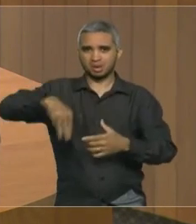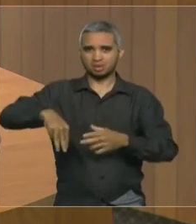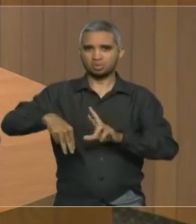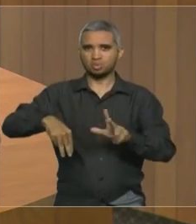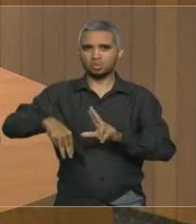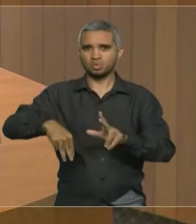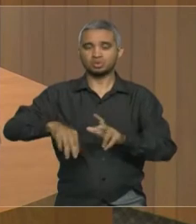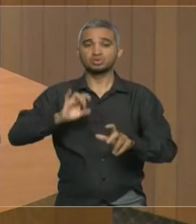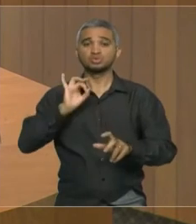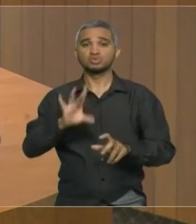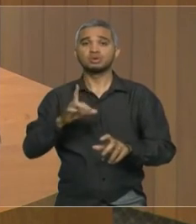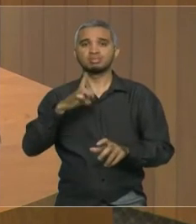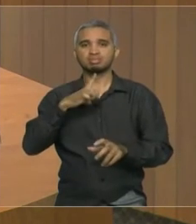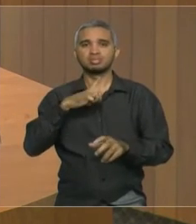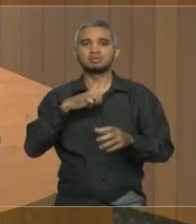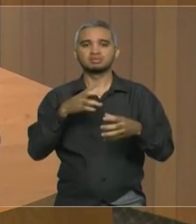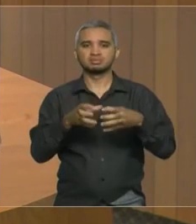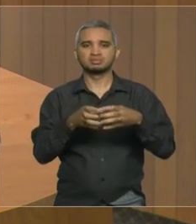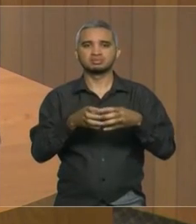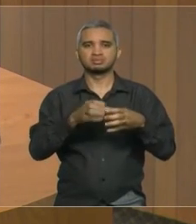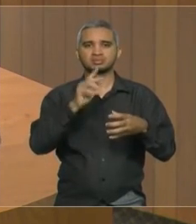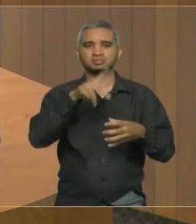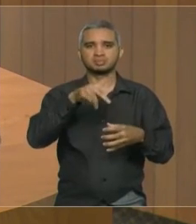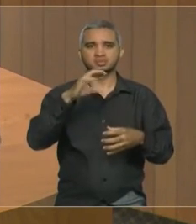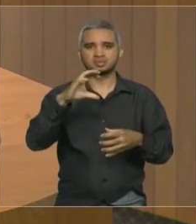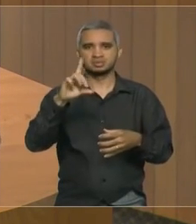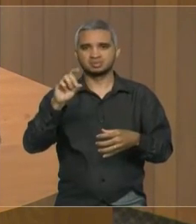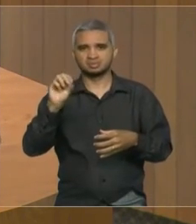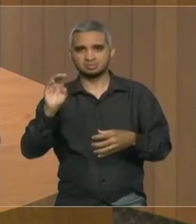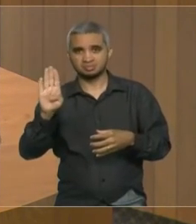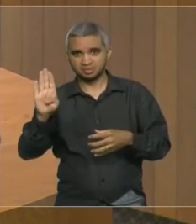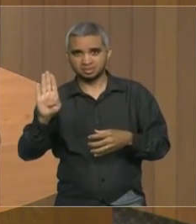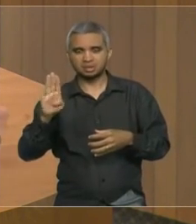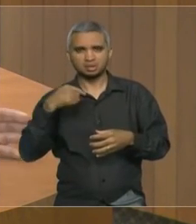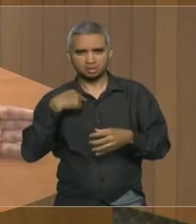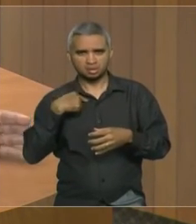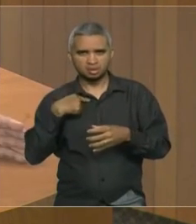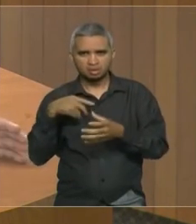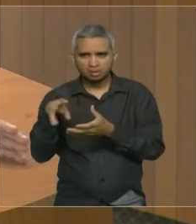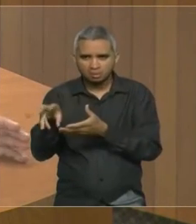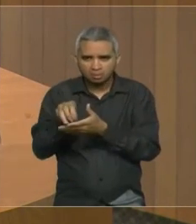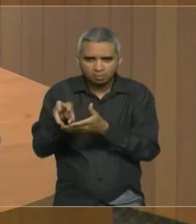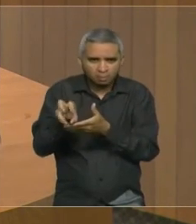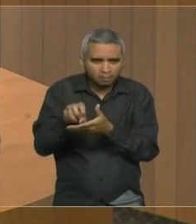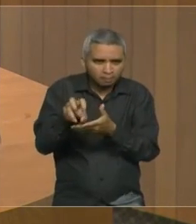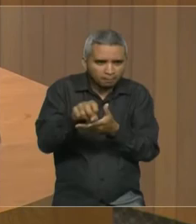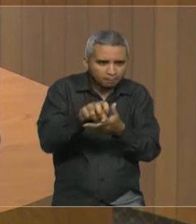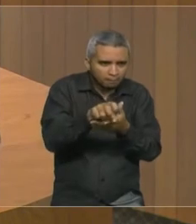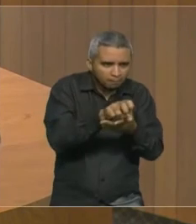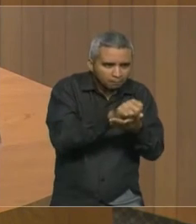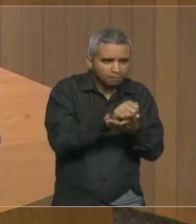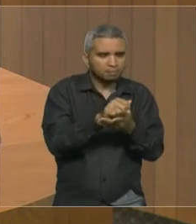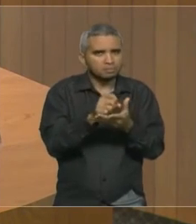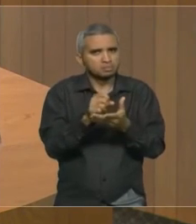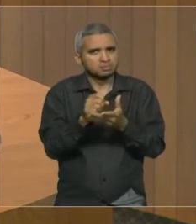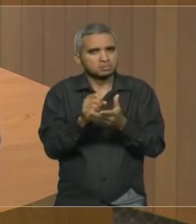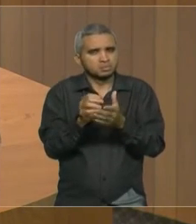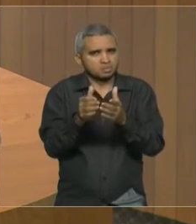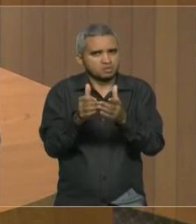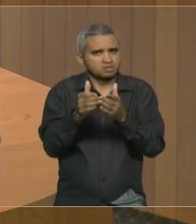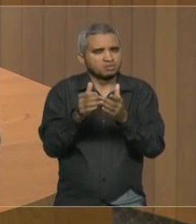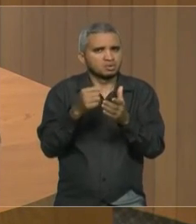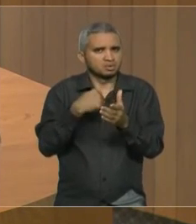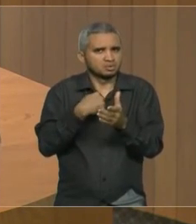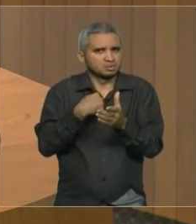Partido do Governador, e nós estamos coletando essas informações, e eu não quero crer que isso seja verdade.